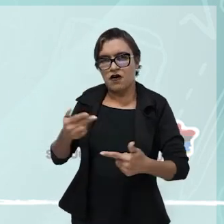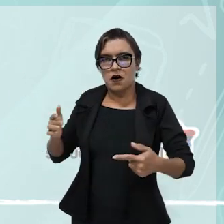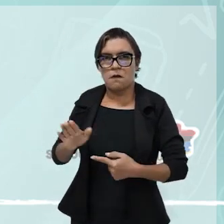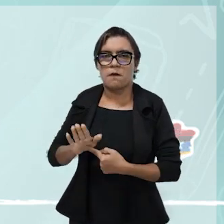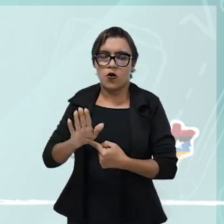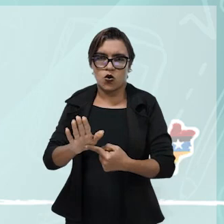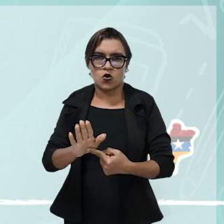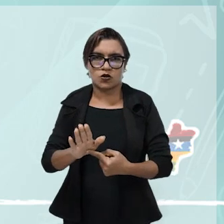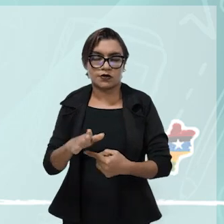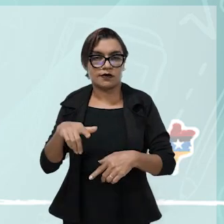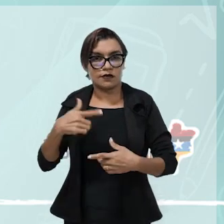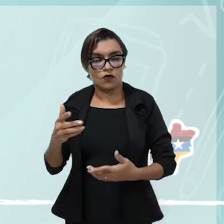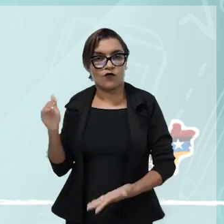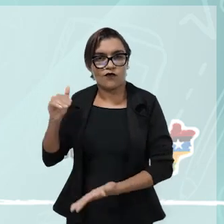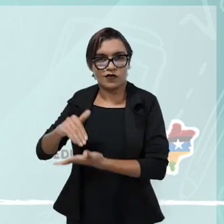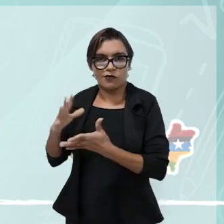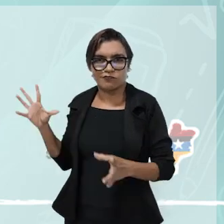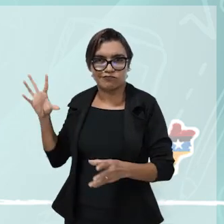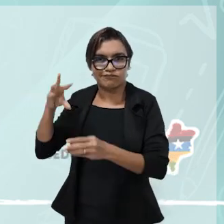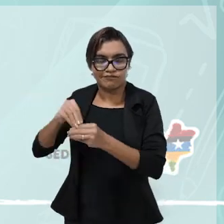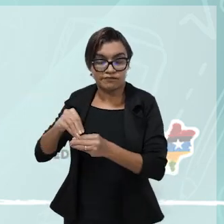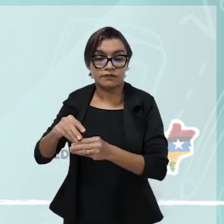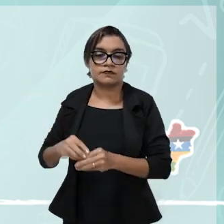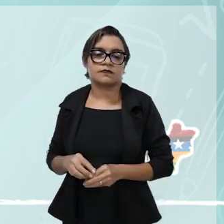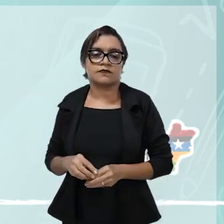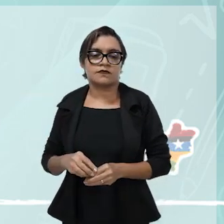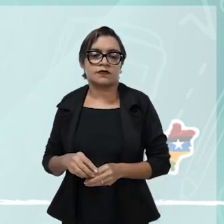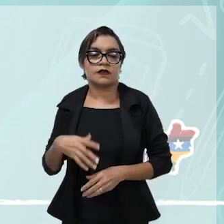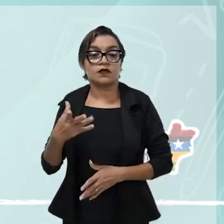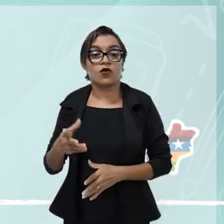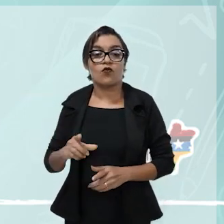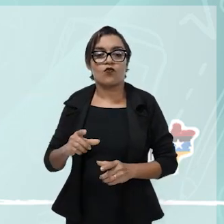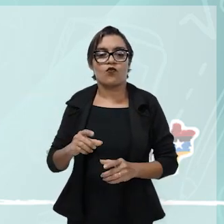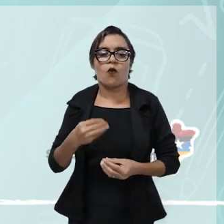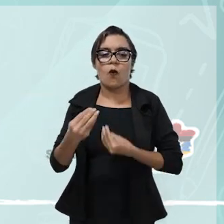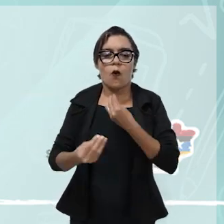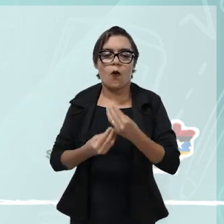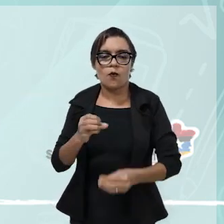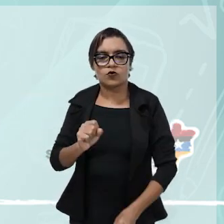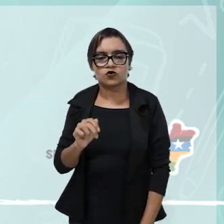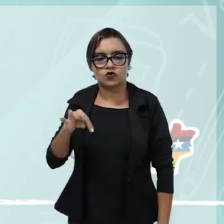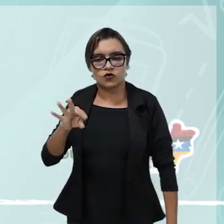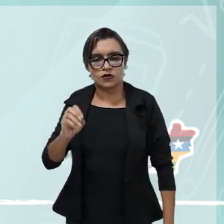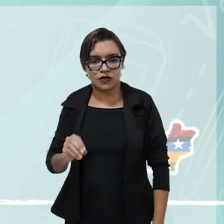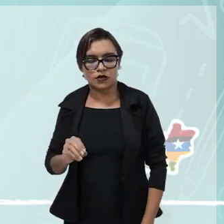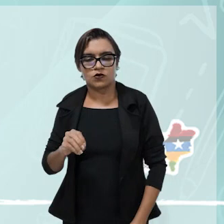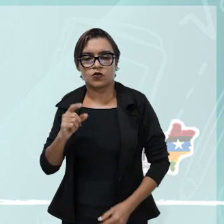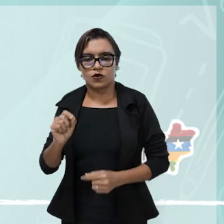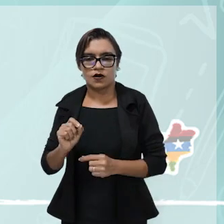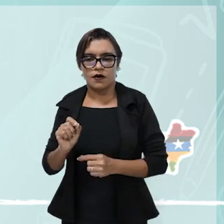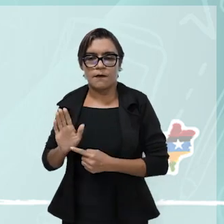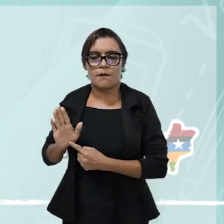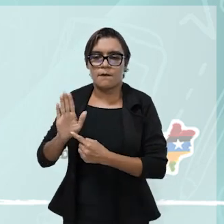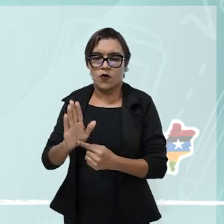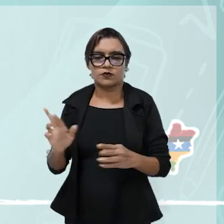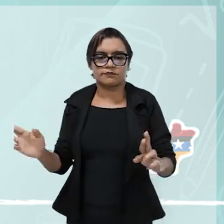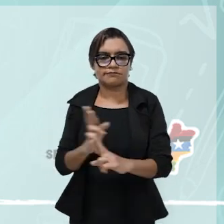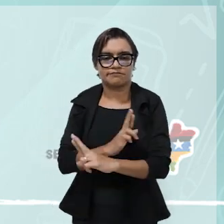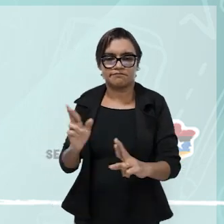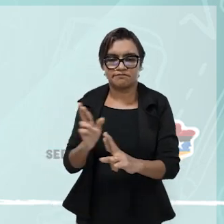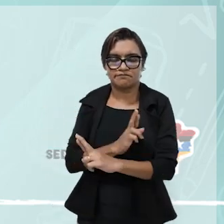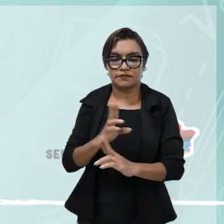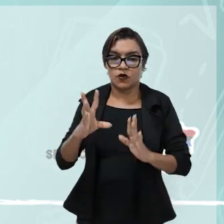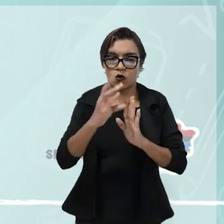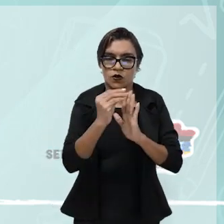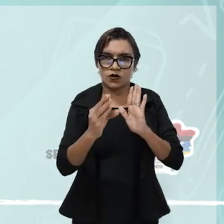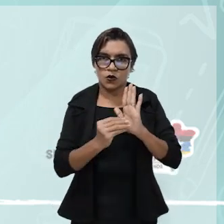faz a sua conclusão. O formato do soneto clássico e a sonoridade, estão diretamente relacionados ao